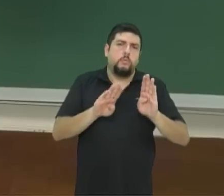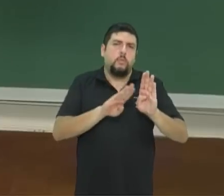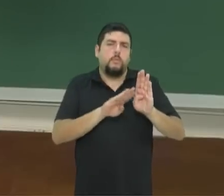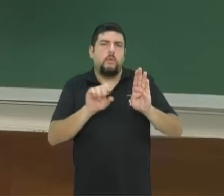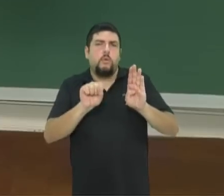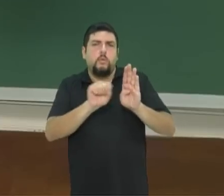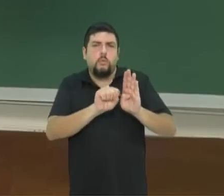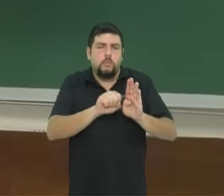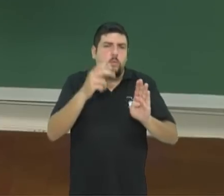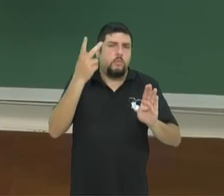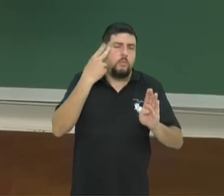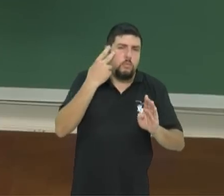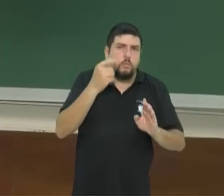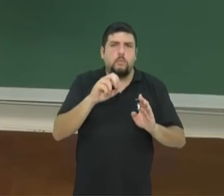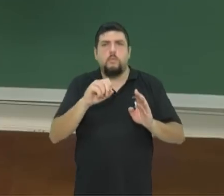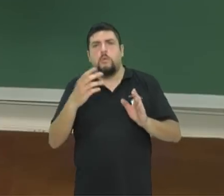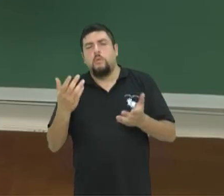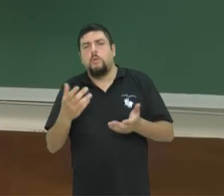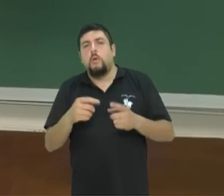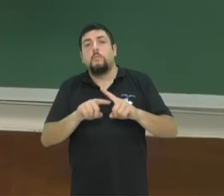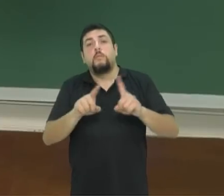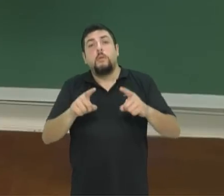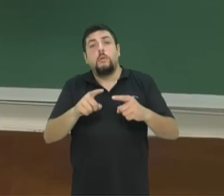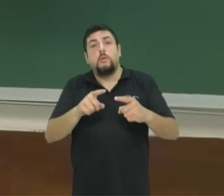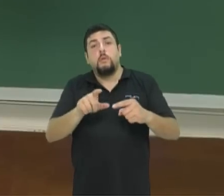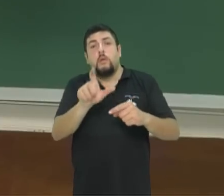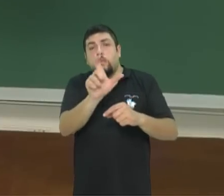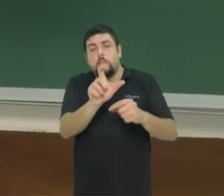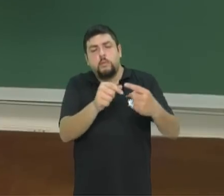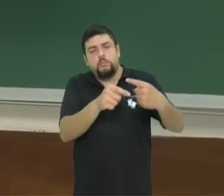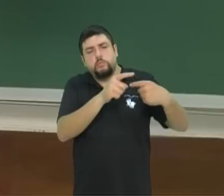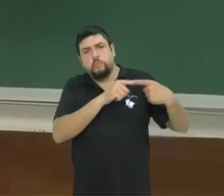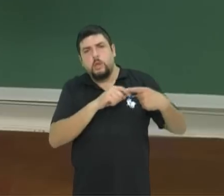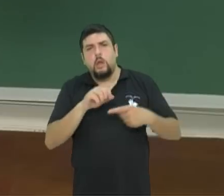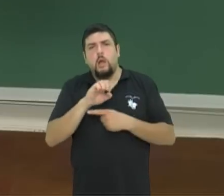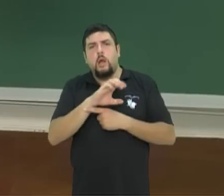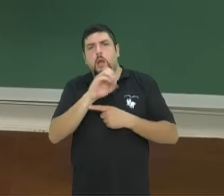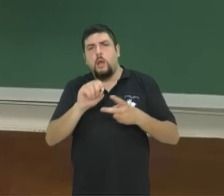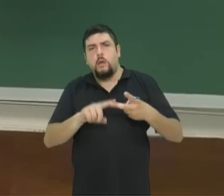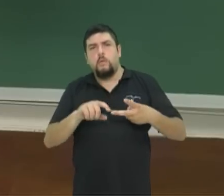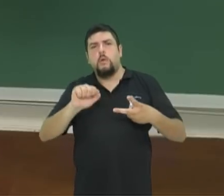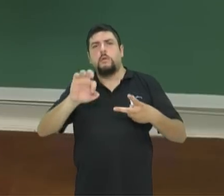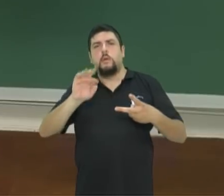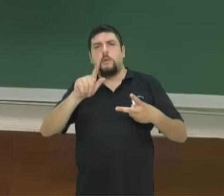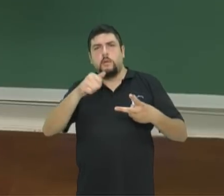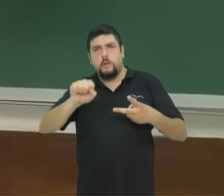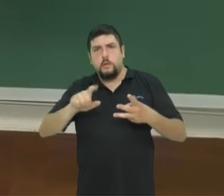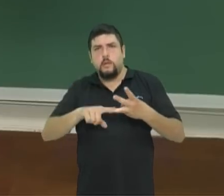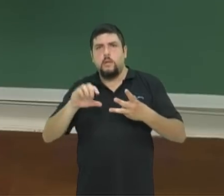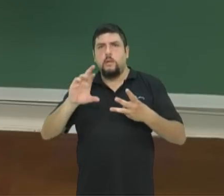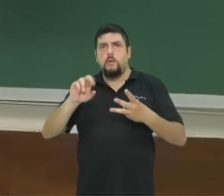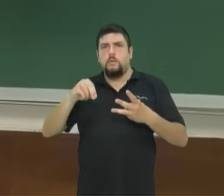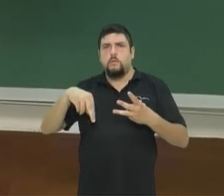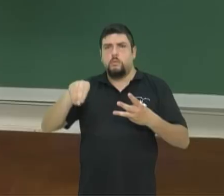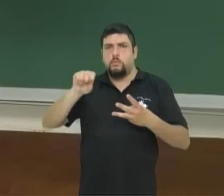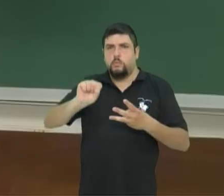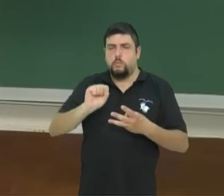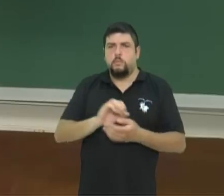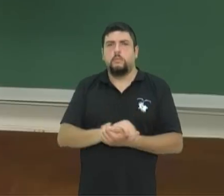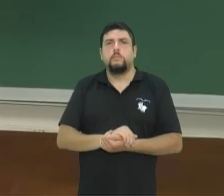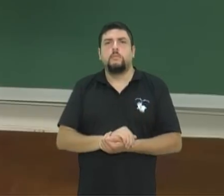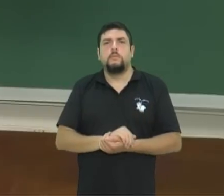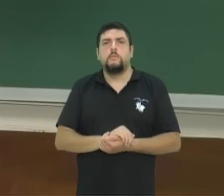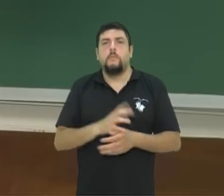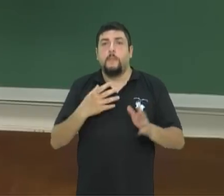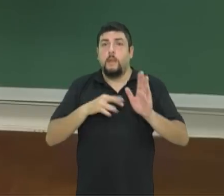que elas têm uma explicação lá na mitologia grega, né, Eco, Atlas e Cronos. Então os textos nos informam, né, como que